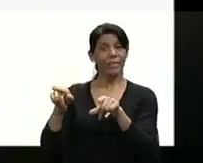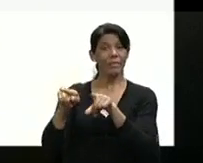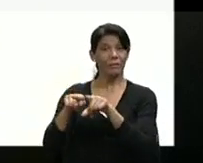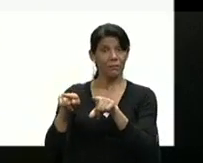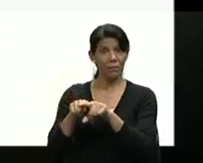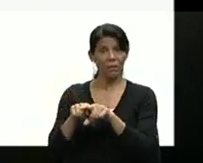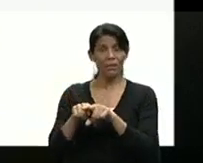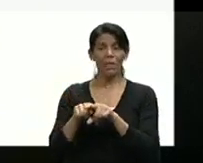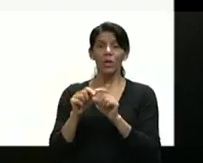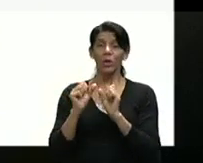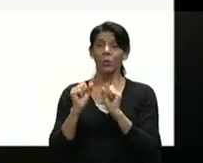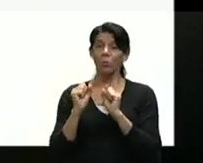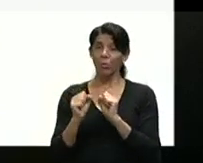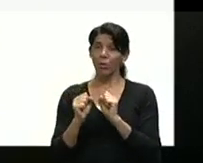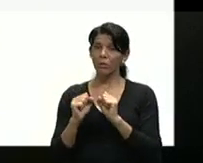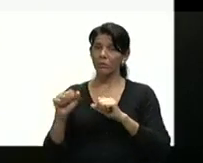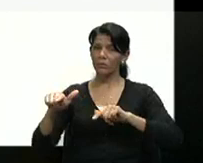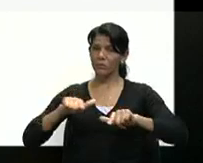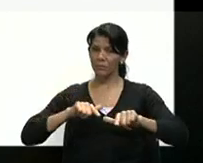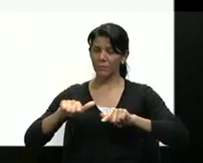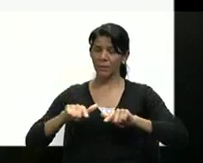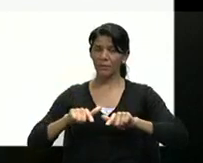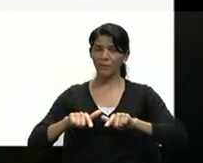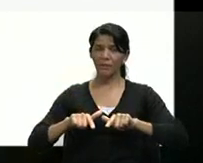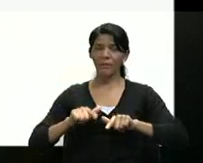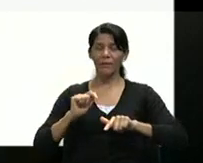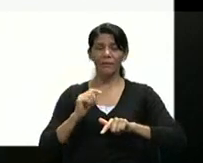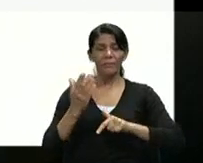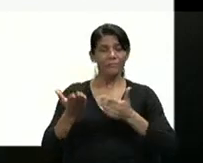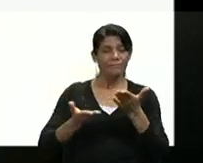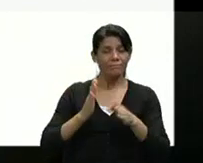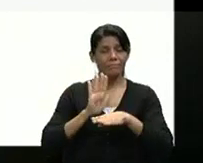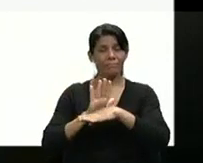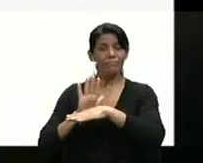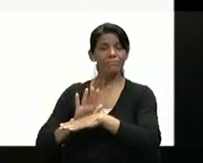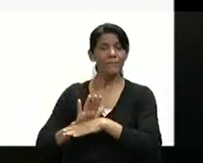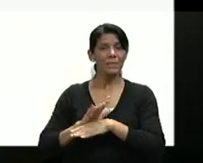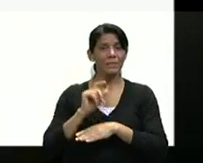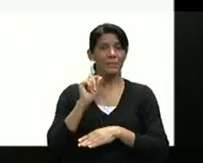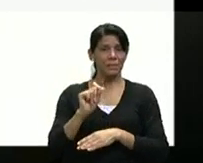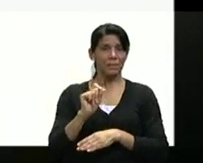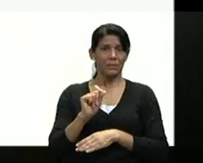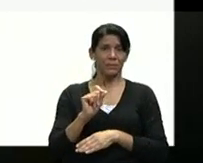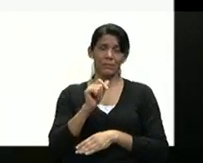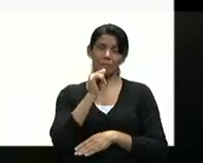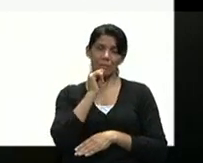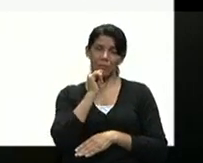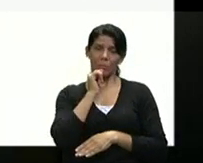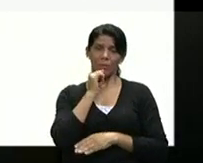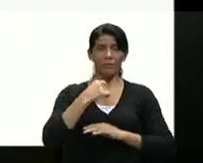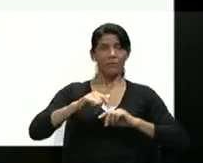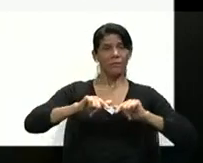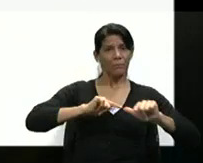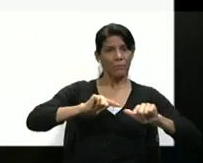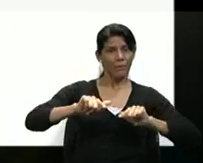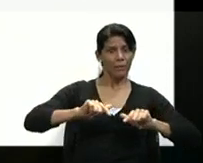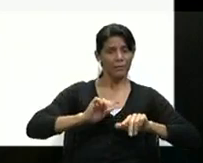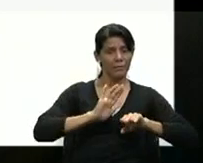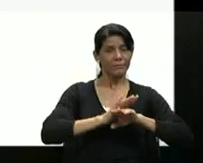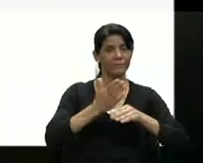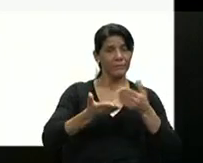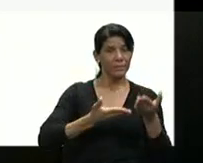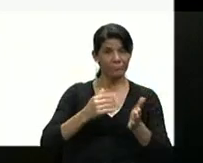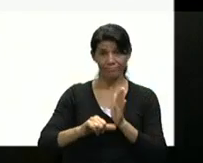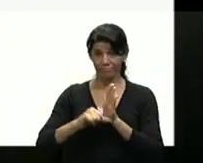disso, pode atuar na atenção primária. Se ele vai atuar na